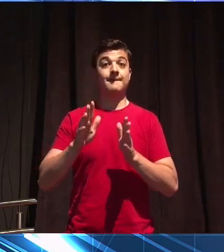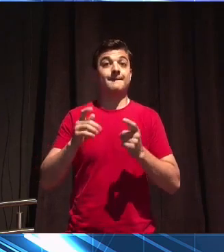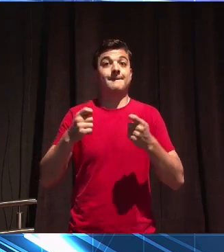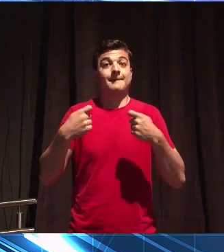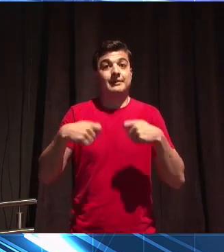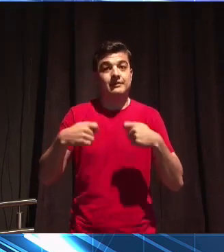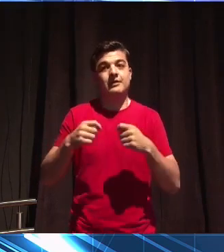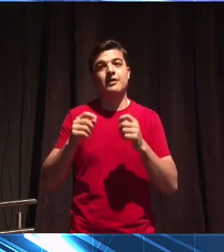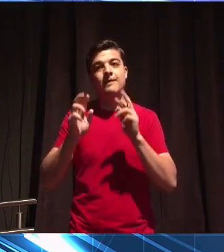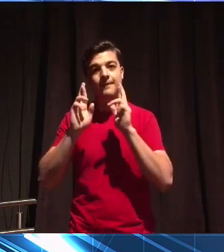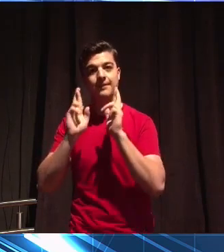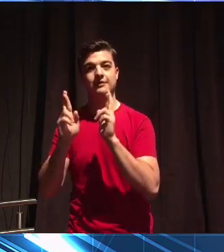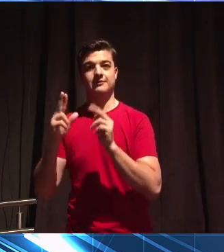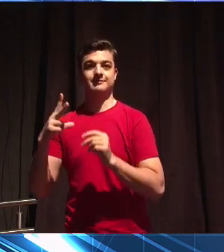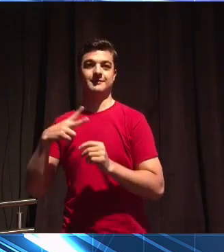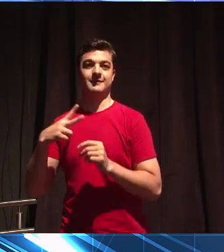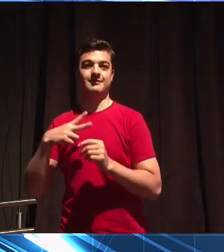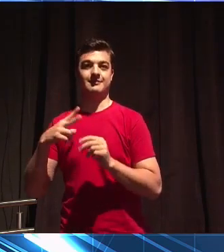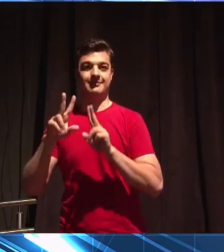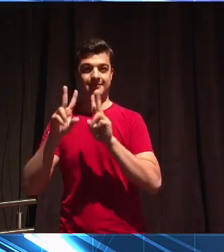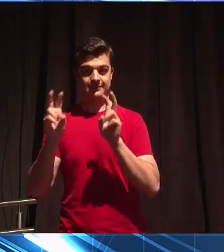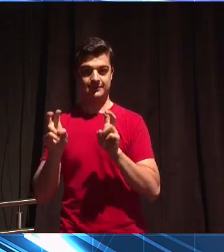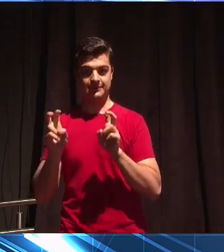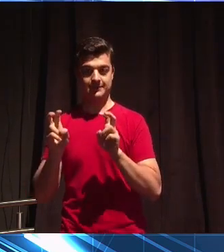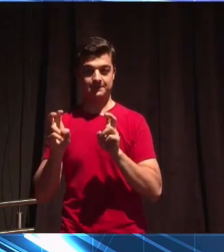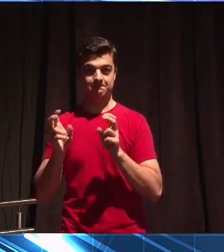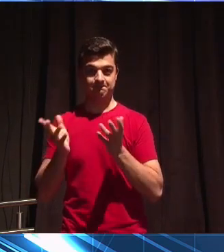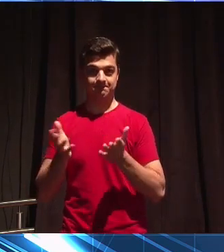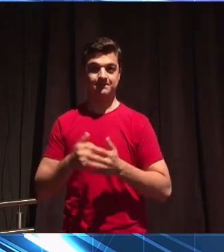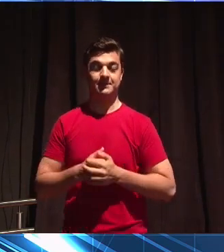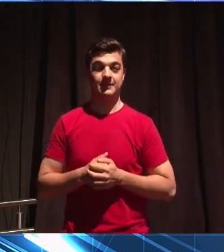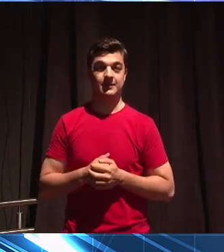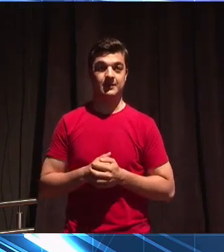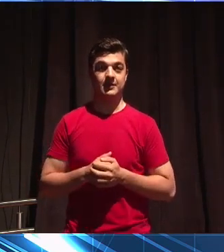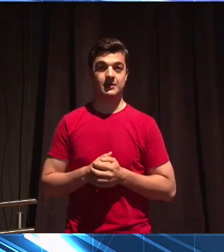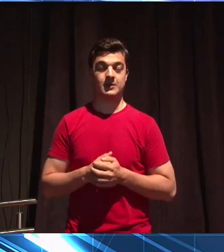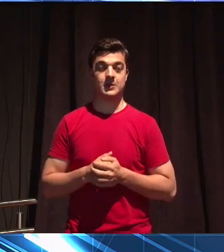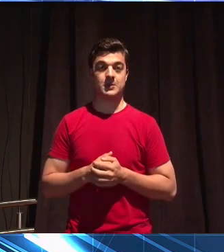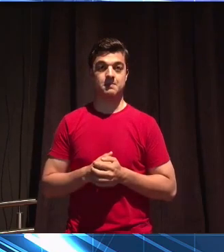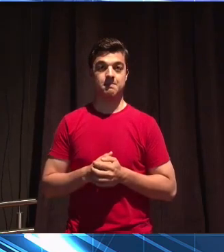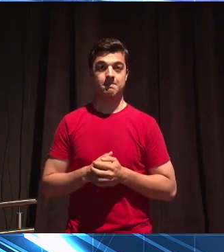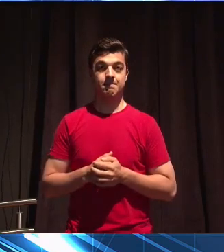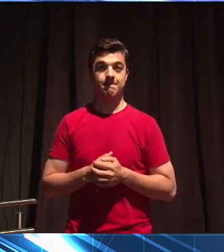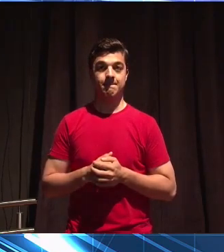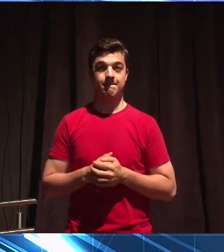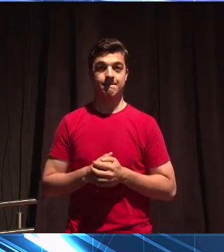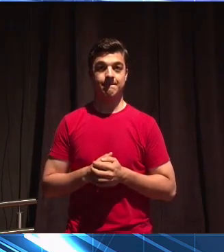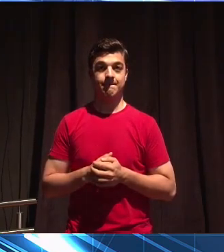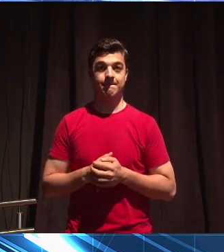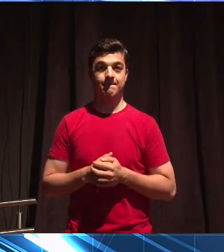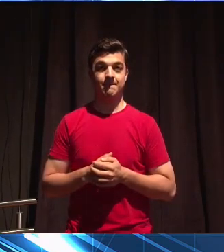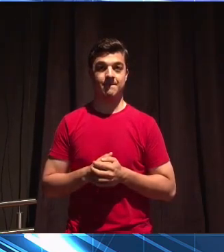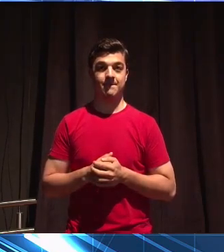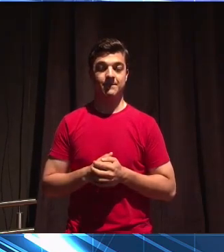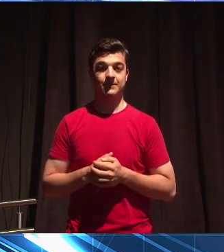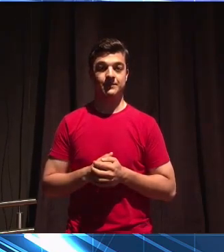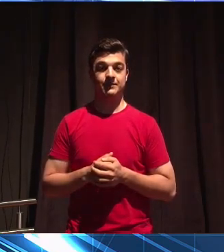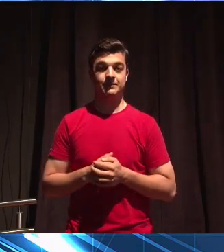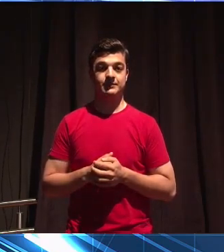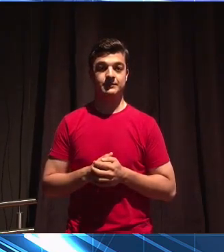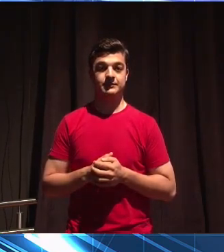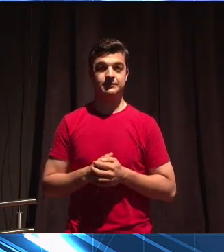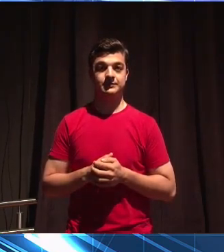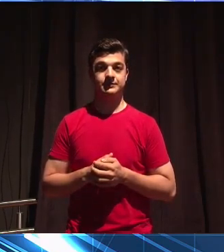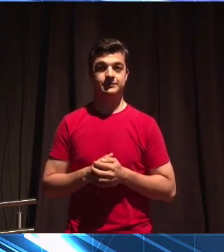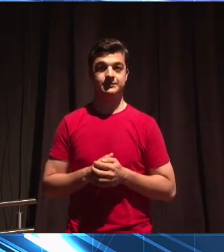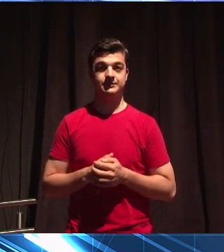da privacidade. A gente trabalha com algo que é muito plástico conforme a pessoa, conforme o local que está se aplicando. Quando a